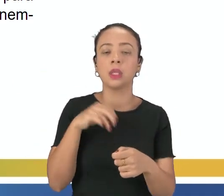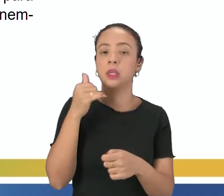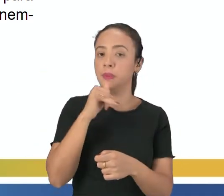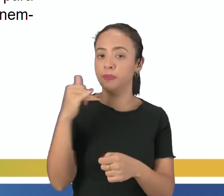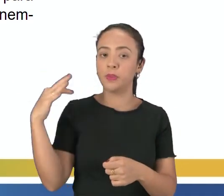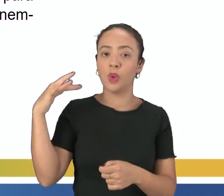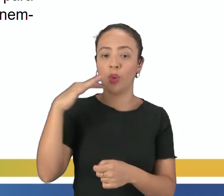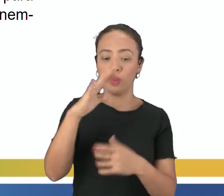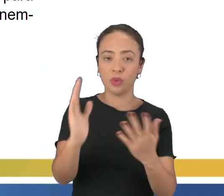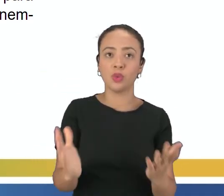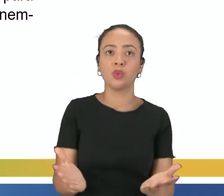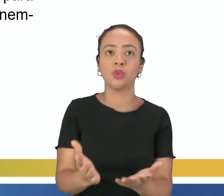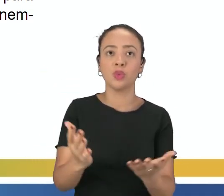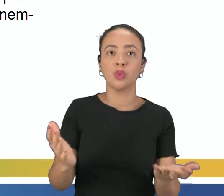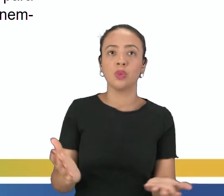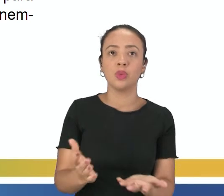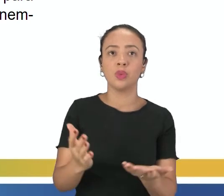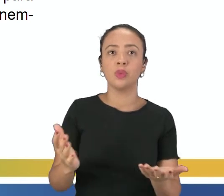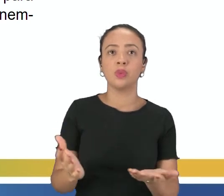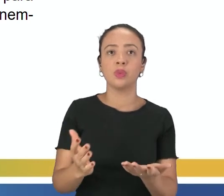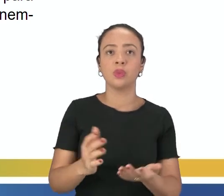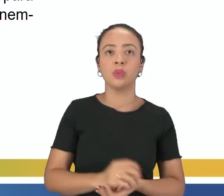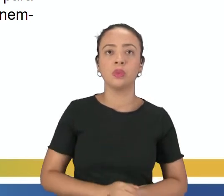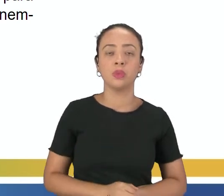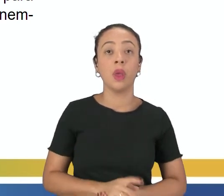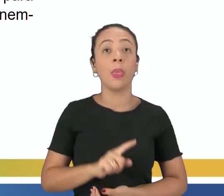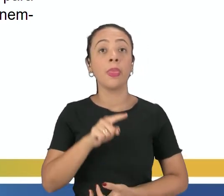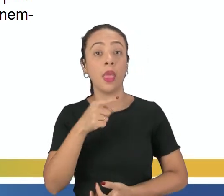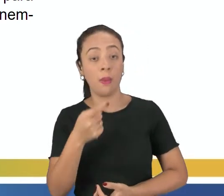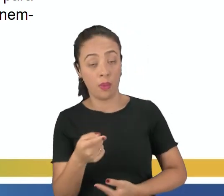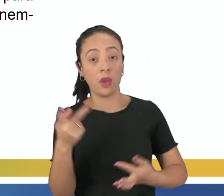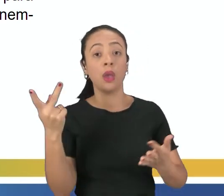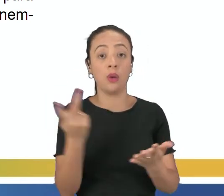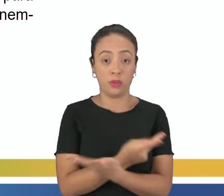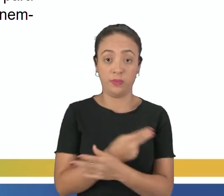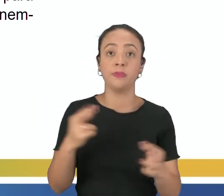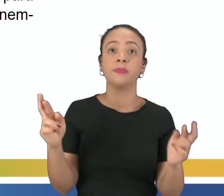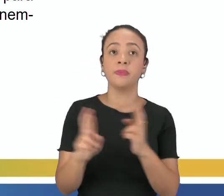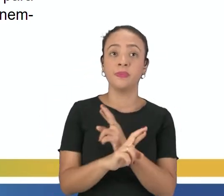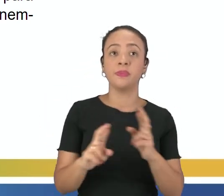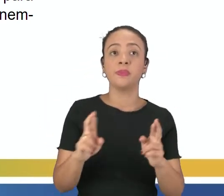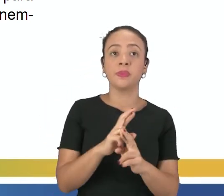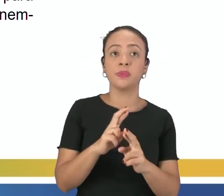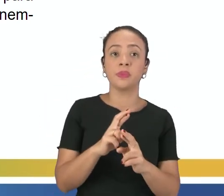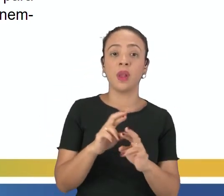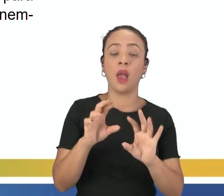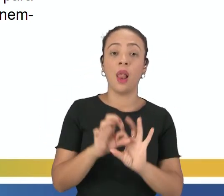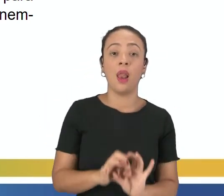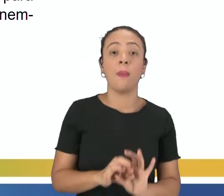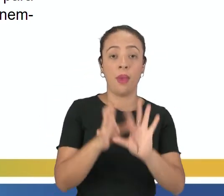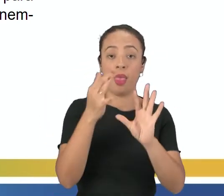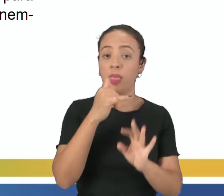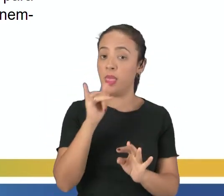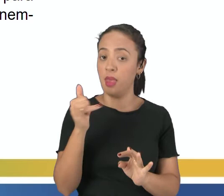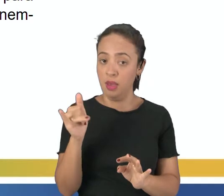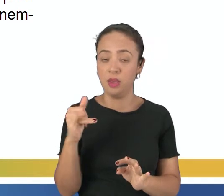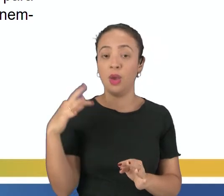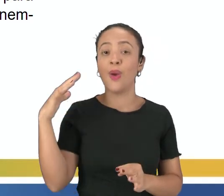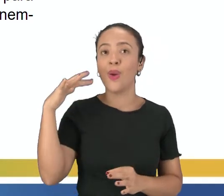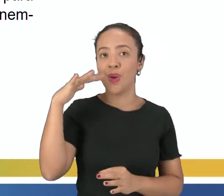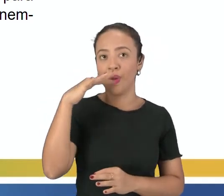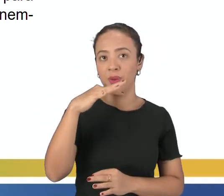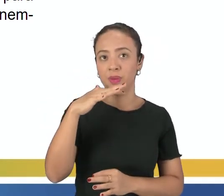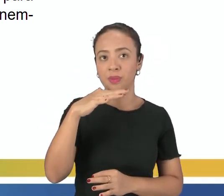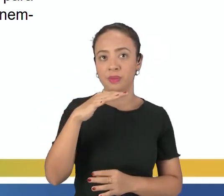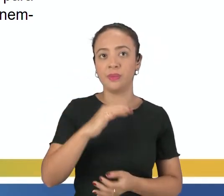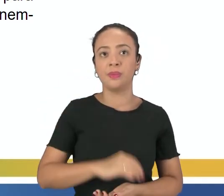é necessário uma fonte de ignição como uma faísca. Depois que a reação se inicia, a energia é liberada na